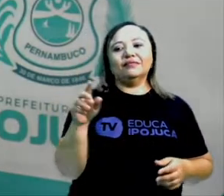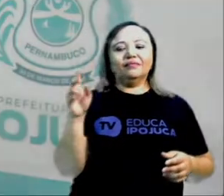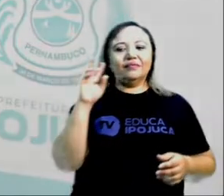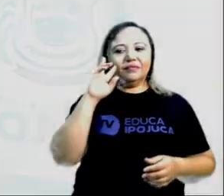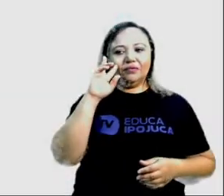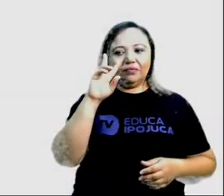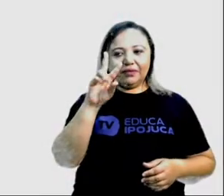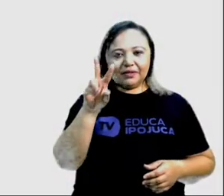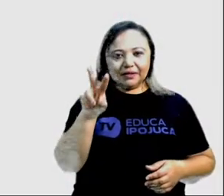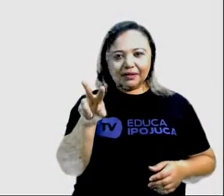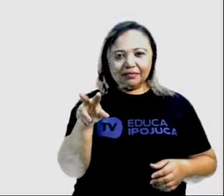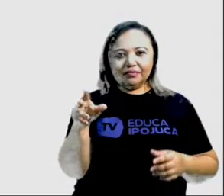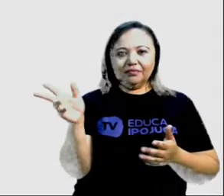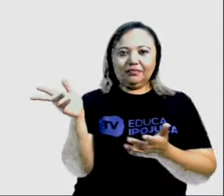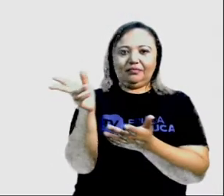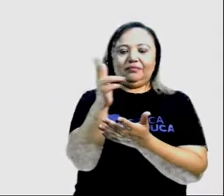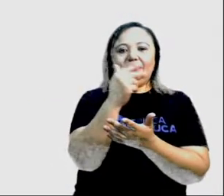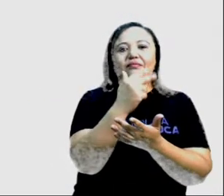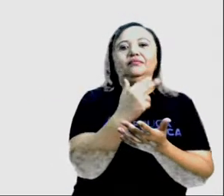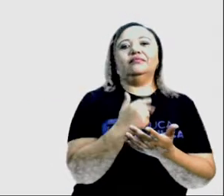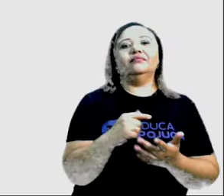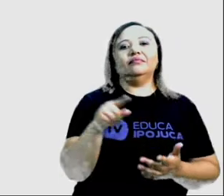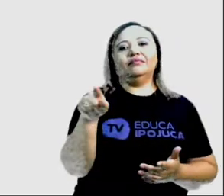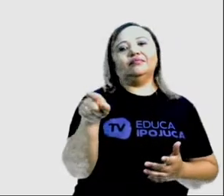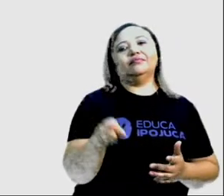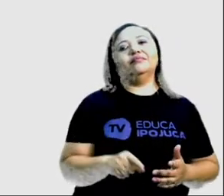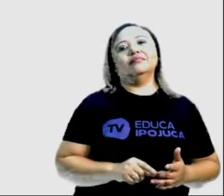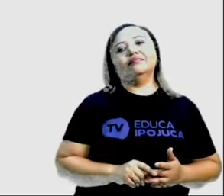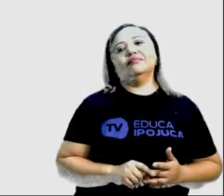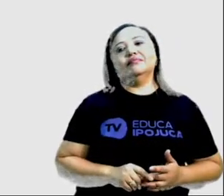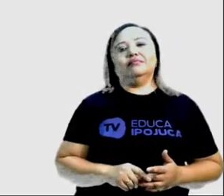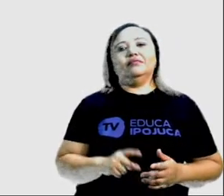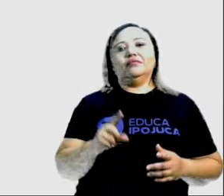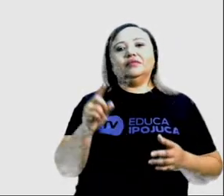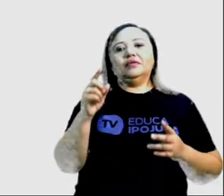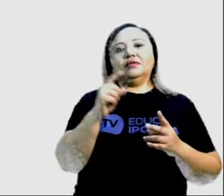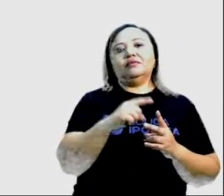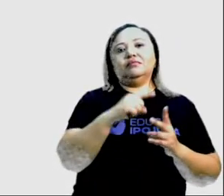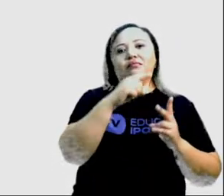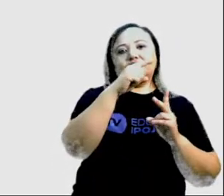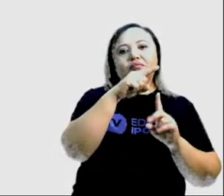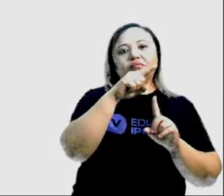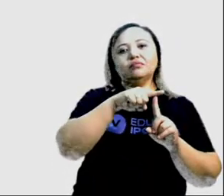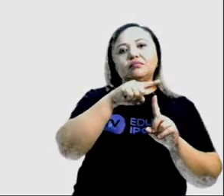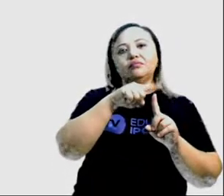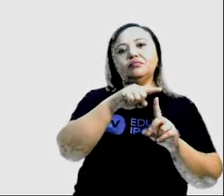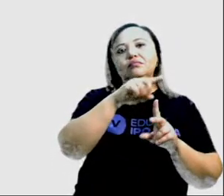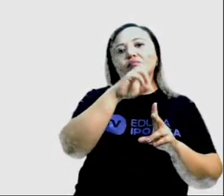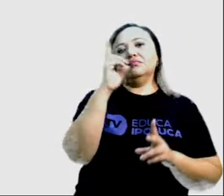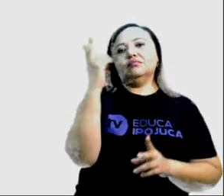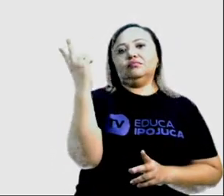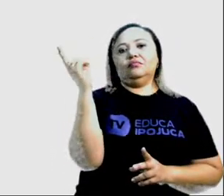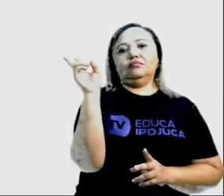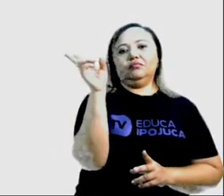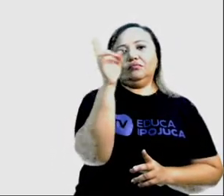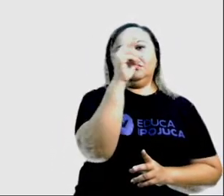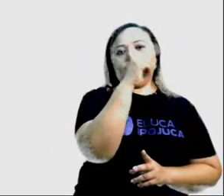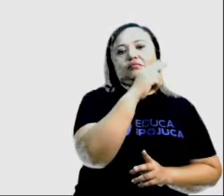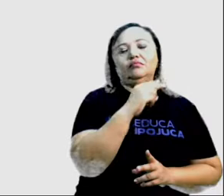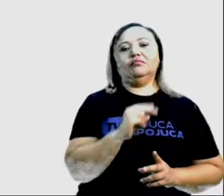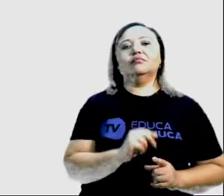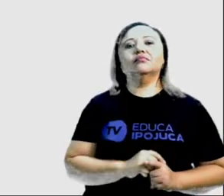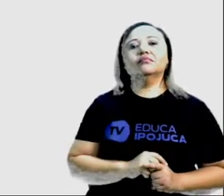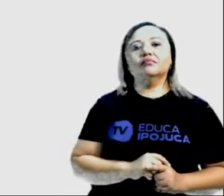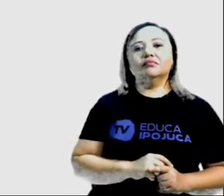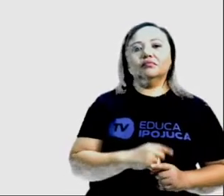Observando os desenhos, podemos observar aqui dois tipos de desenho. O primeiro, vamos olhar